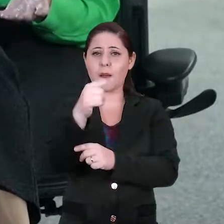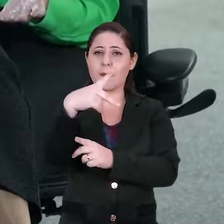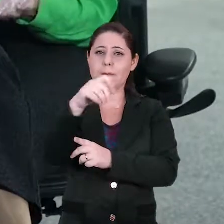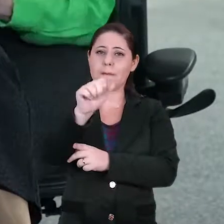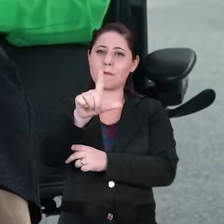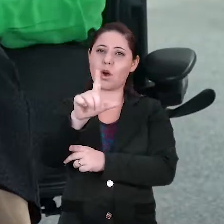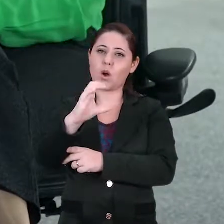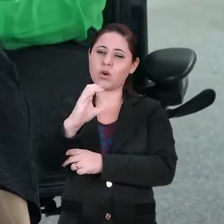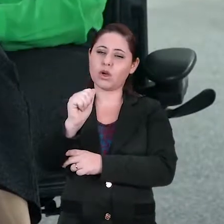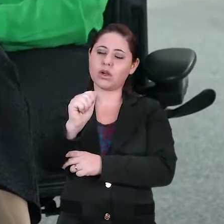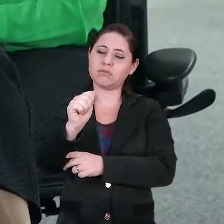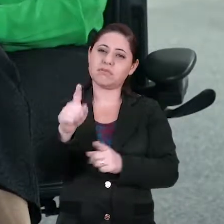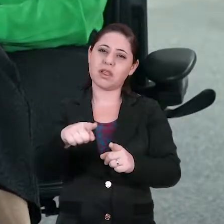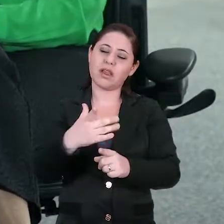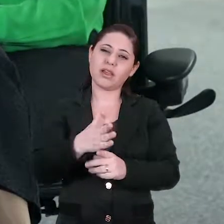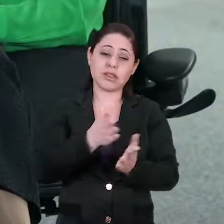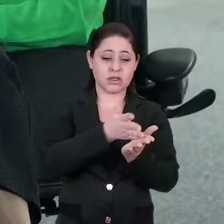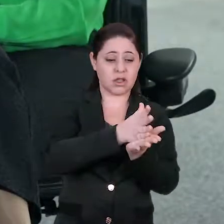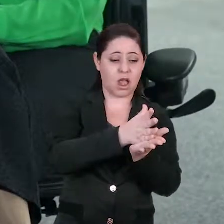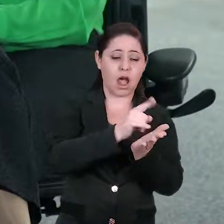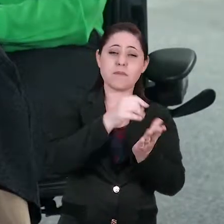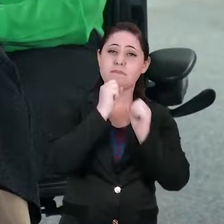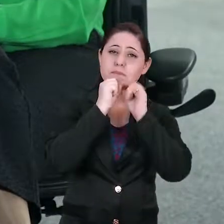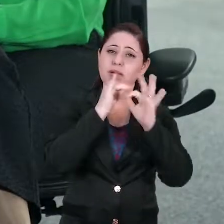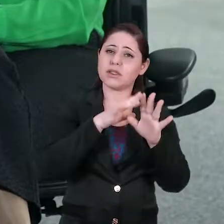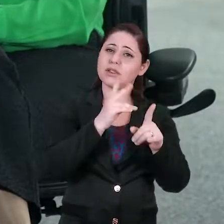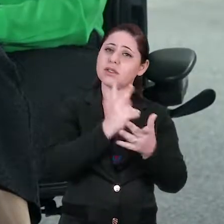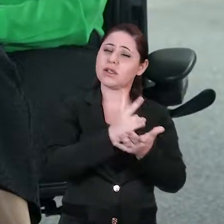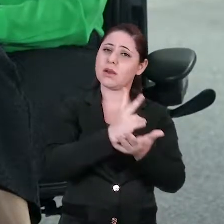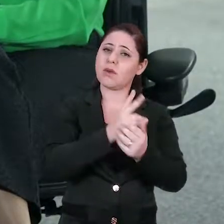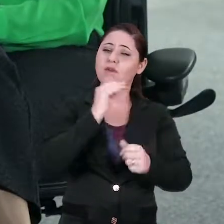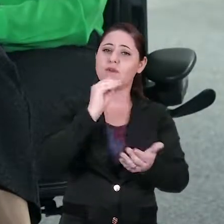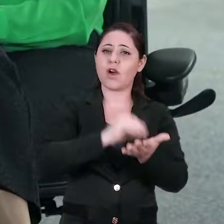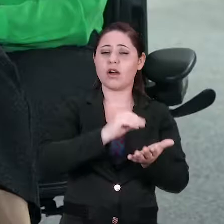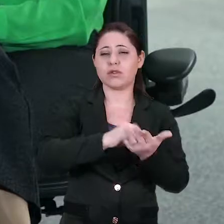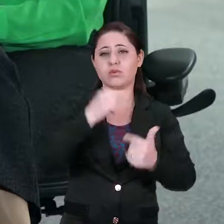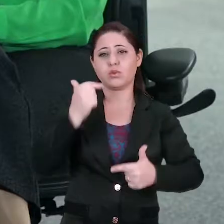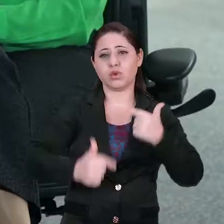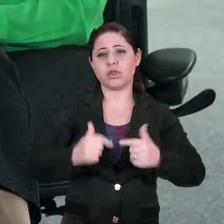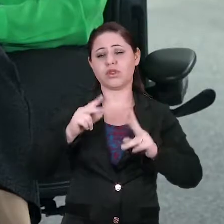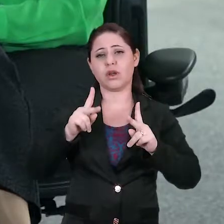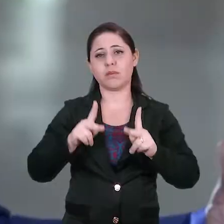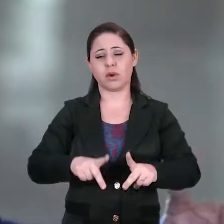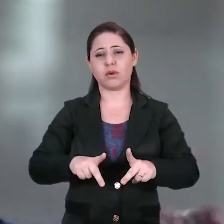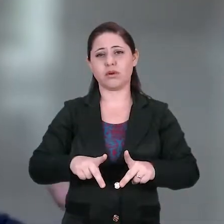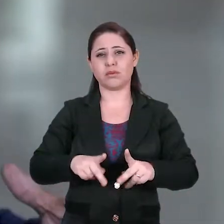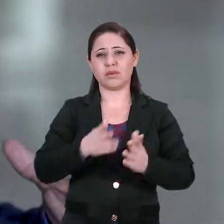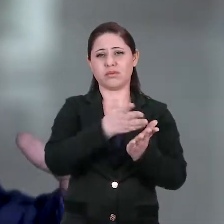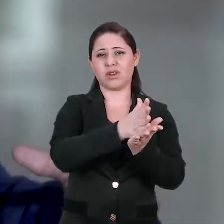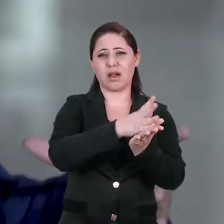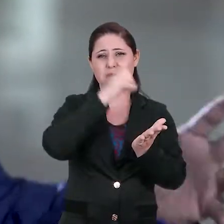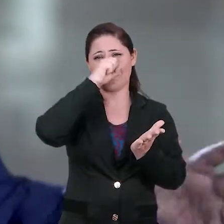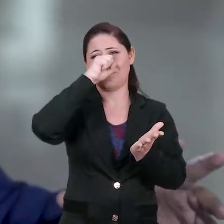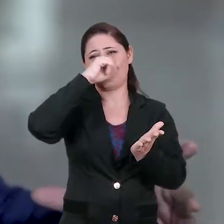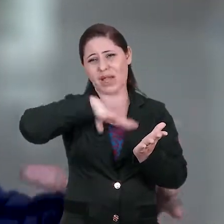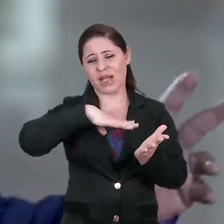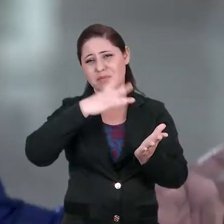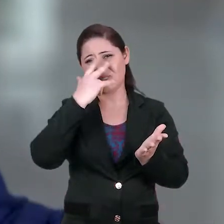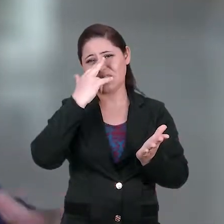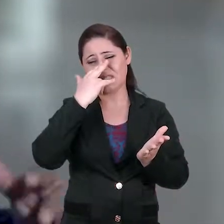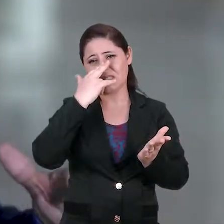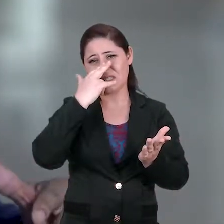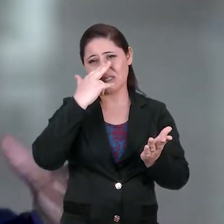de uma guarânia, né? Eu sempre penso, a fronteira é uma benção, né? E, às vezes a falta de política pública, as pessoas associam muito fronteira